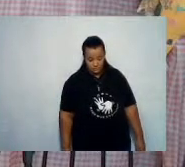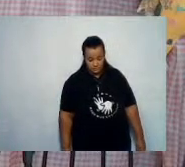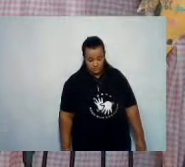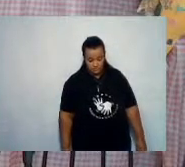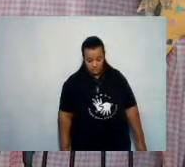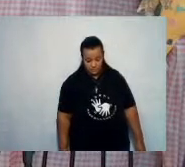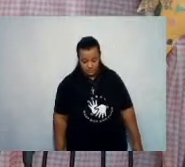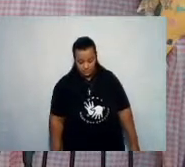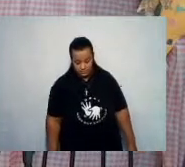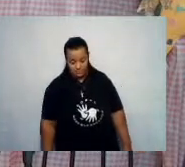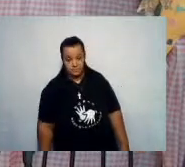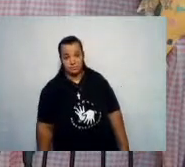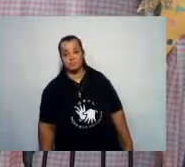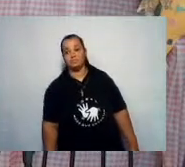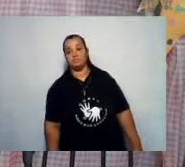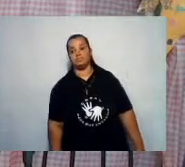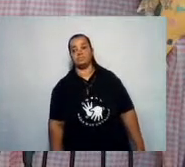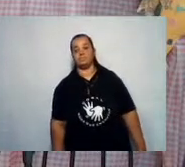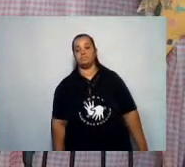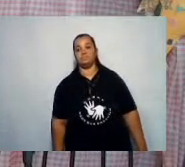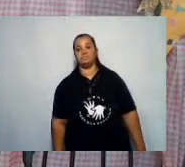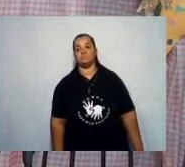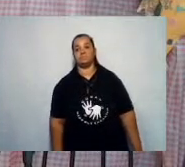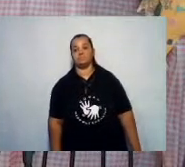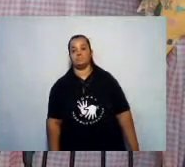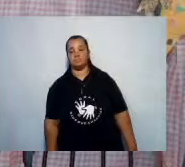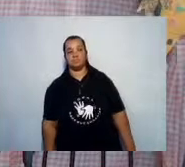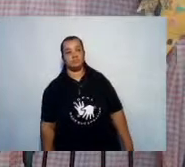para remexer mesmo o corpo. Vamos? Isso aí.